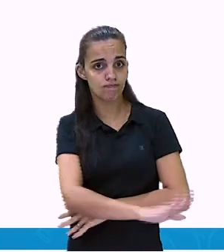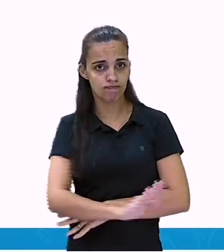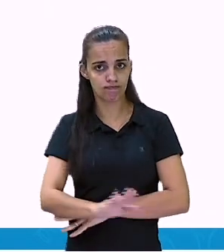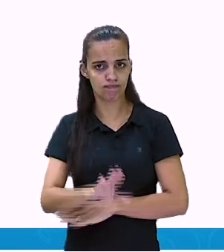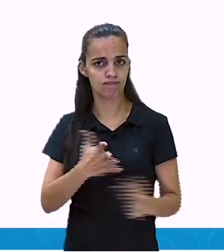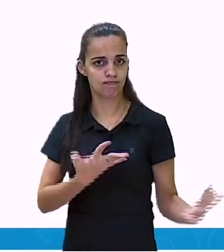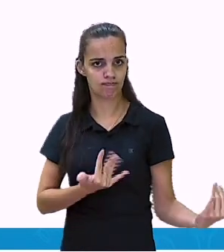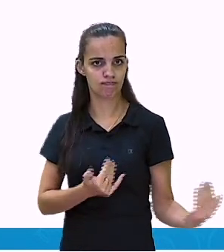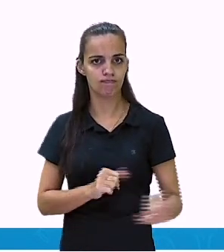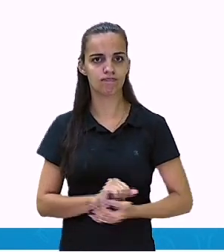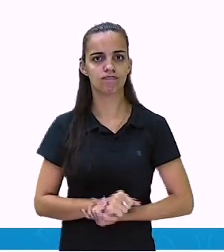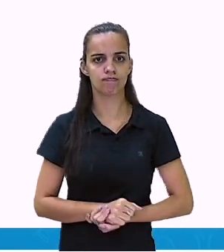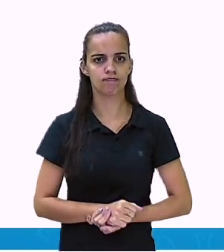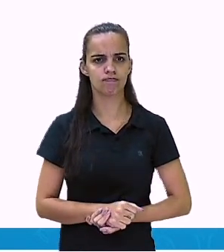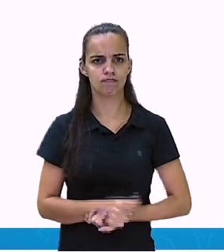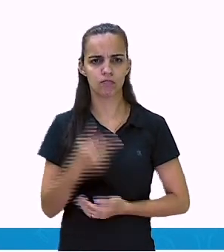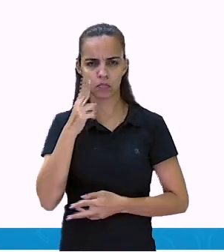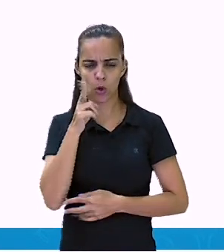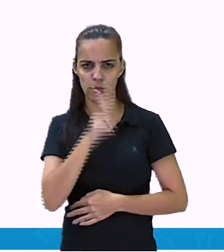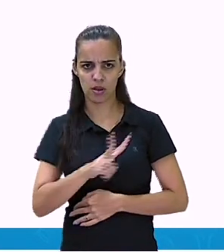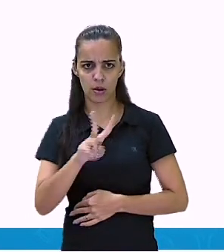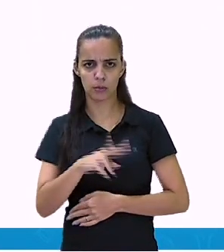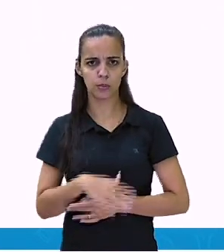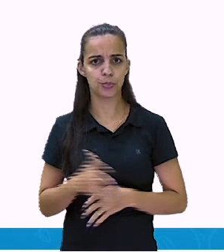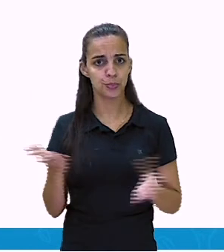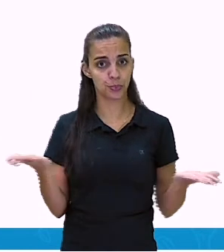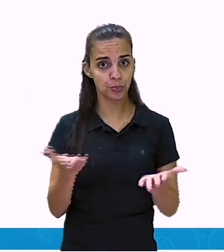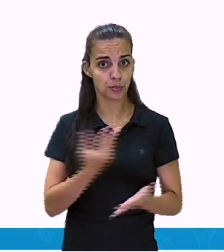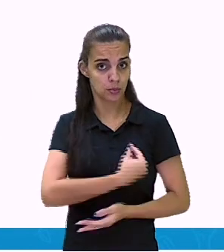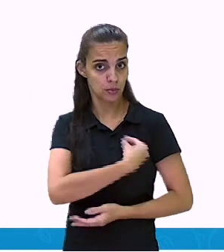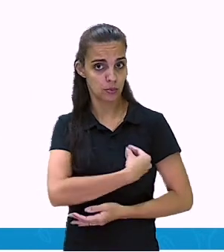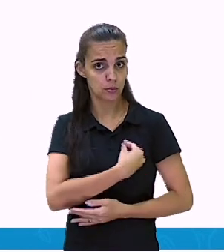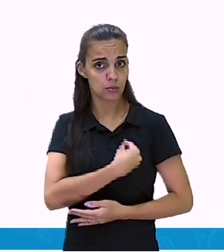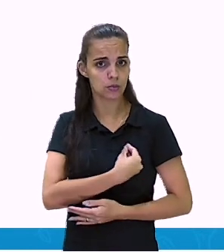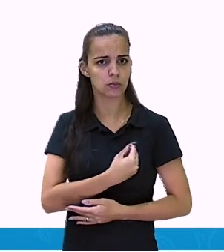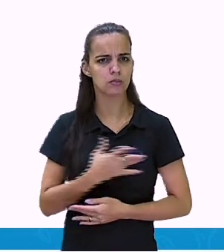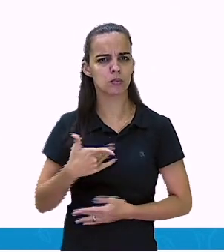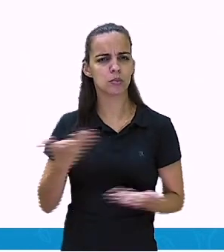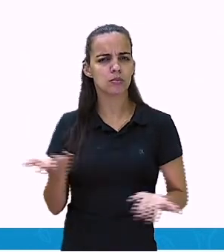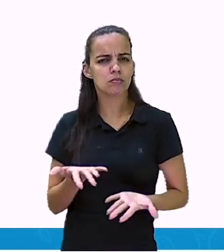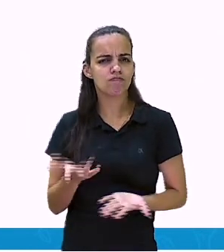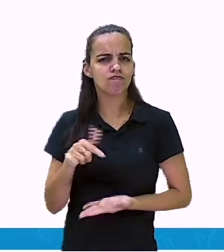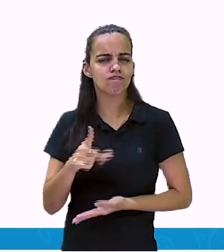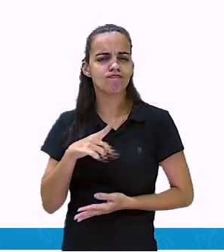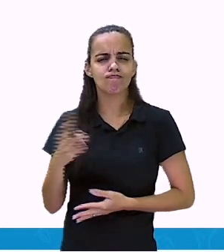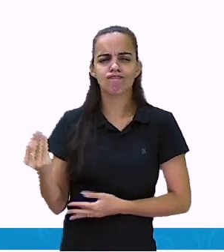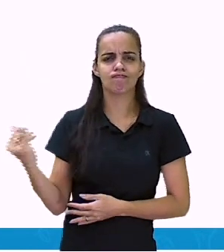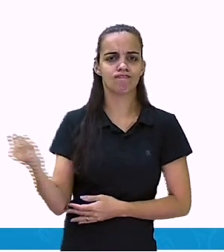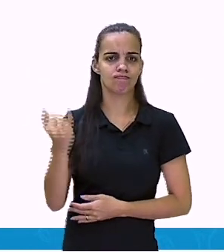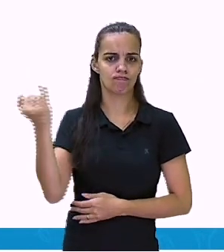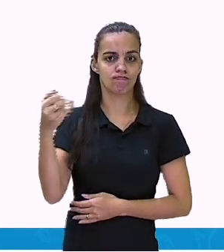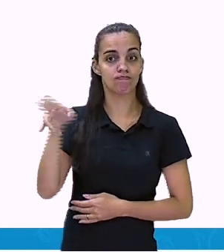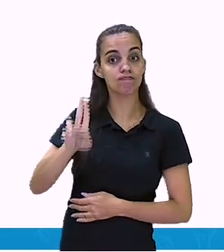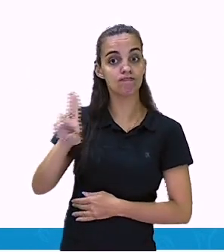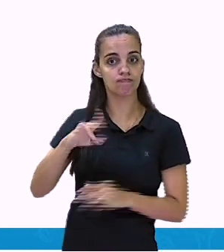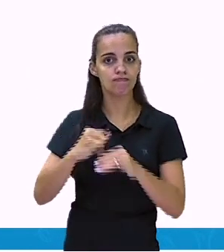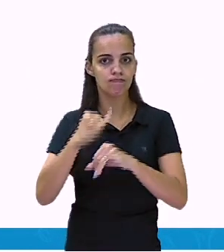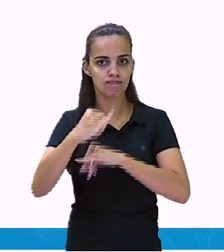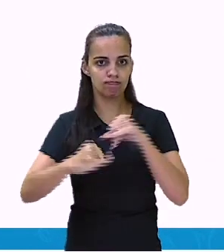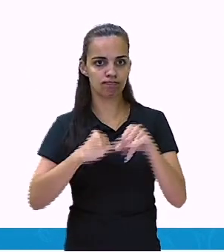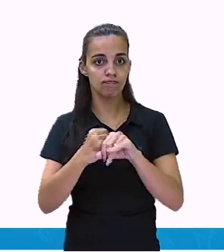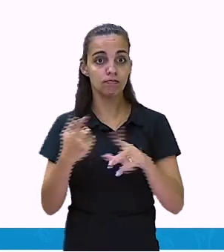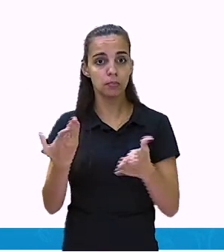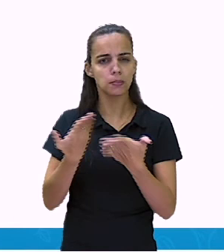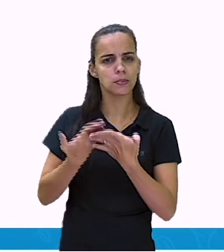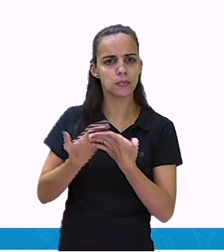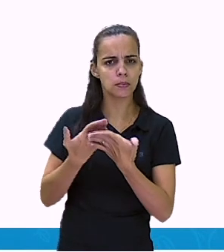e jovens. Observação, gente. Nos dias atuais em que estamos vivendo, é de suma importância o uso da internet